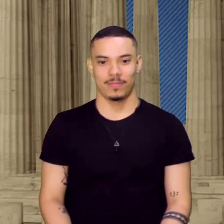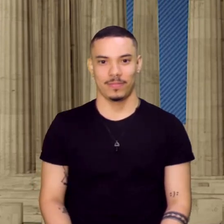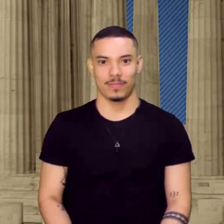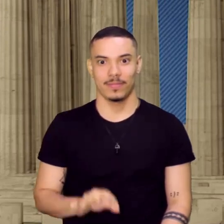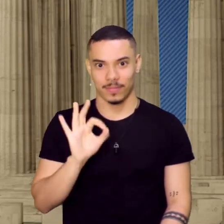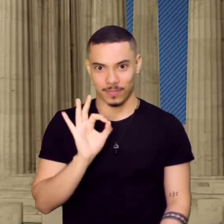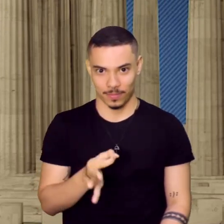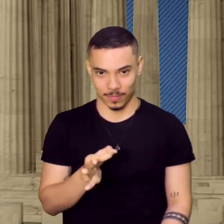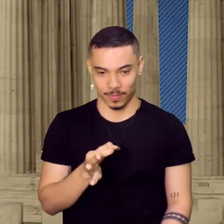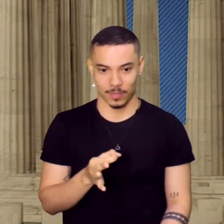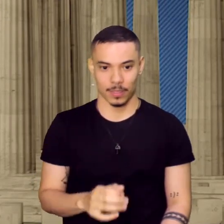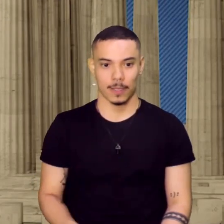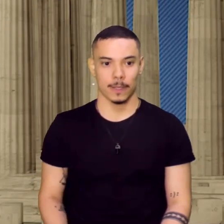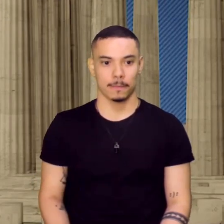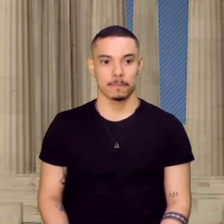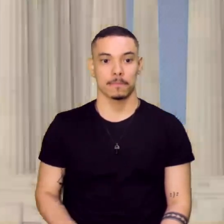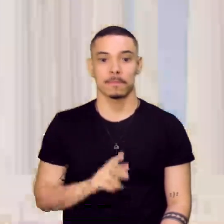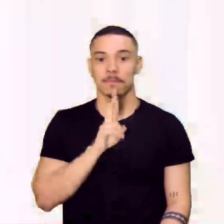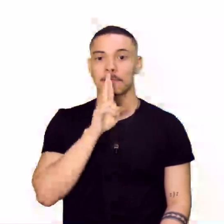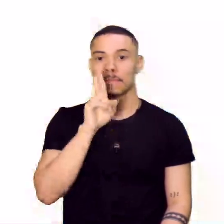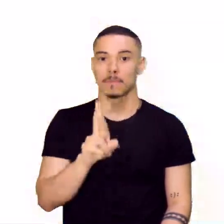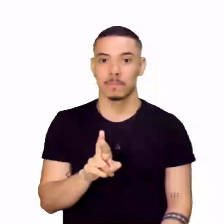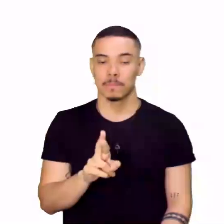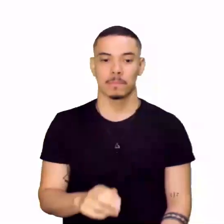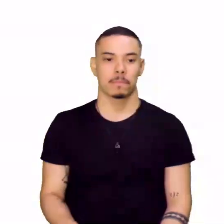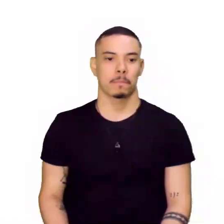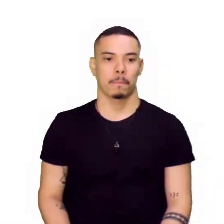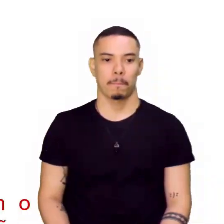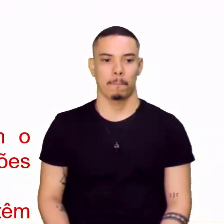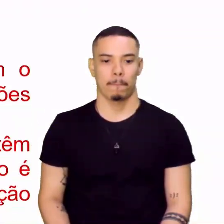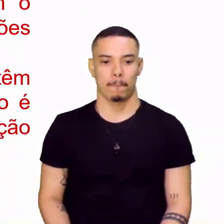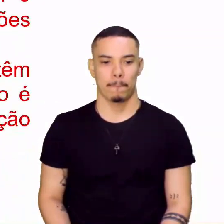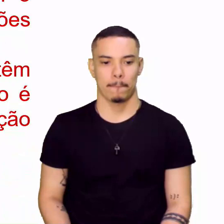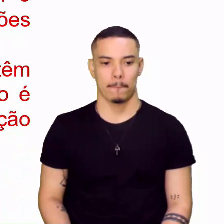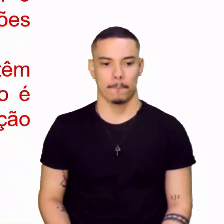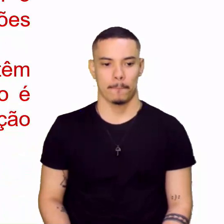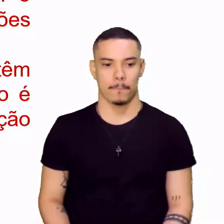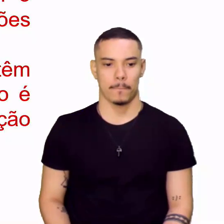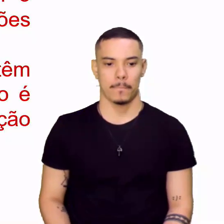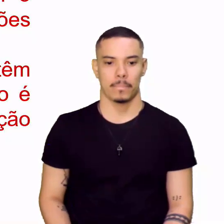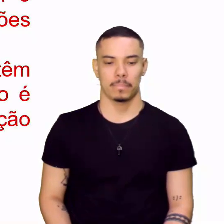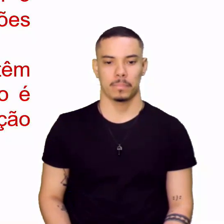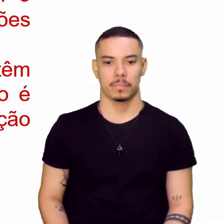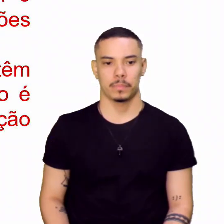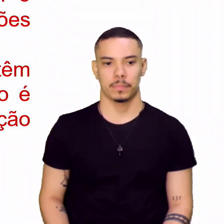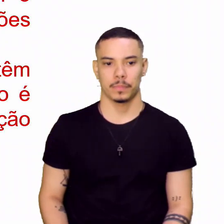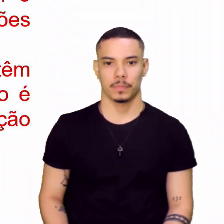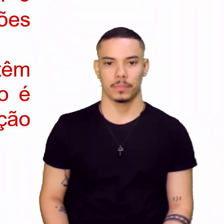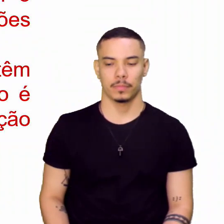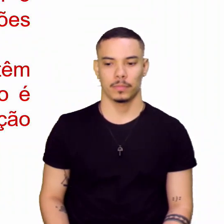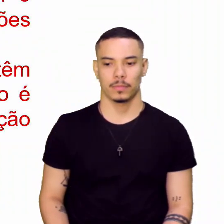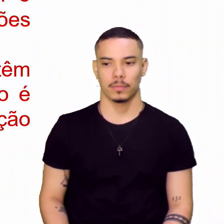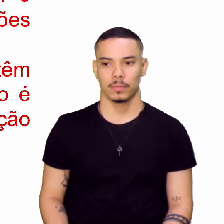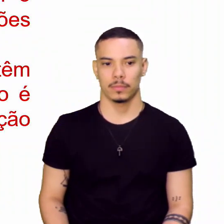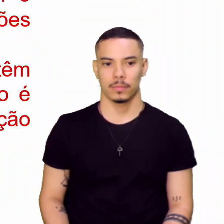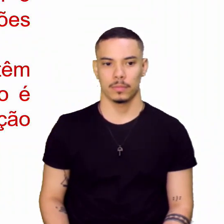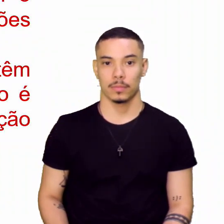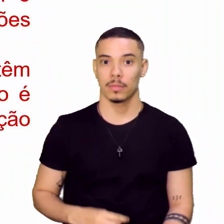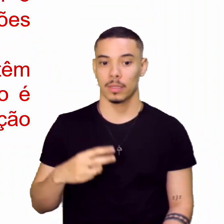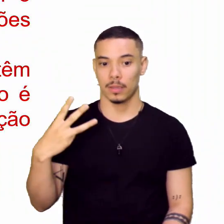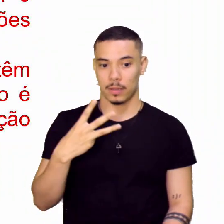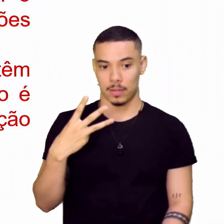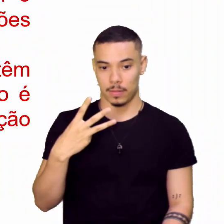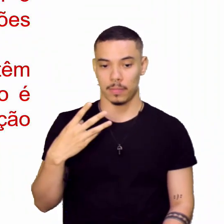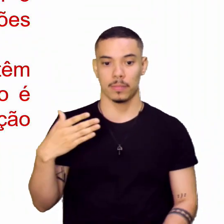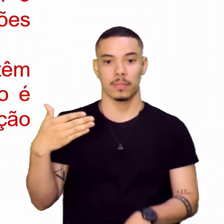certo um vamos lá resposta Olha aí Então tá aí gente ó terceira participação